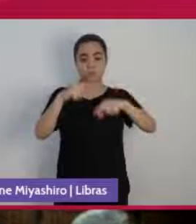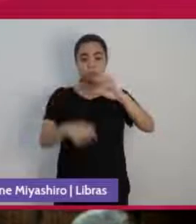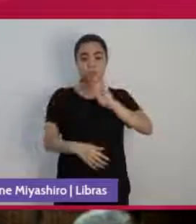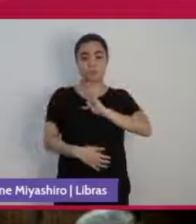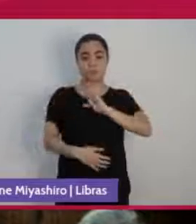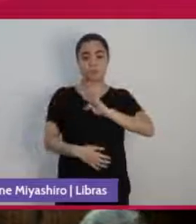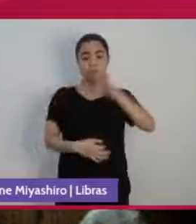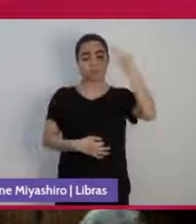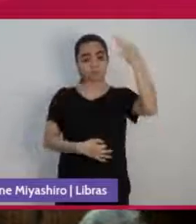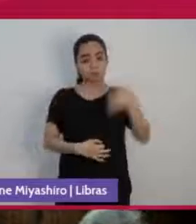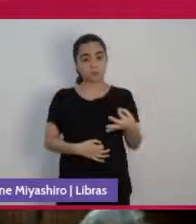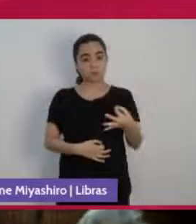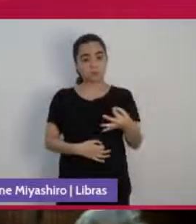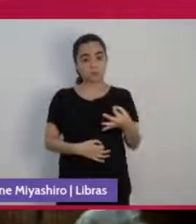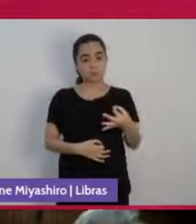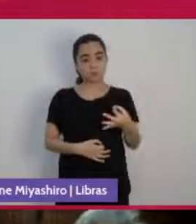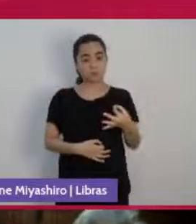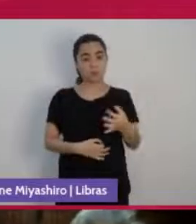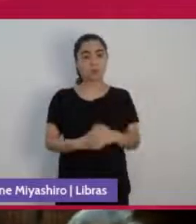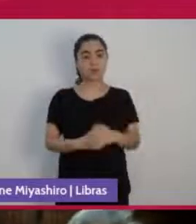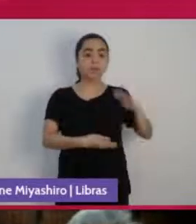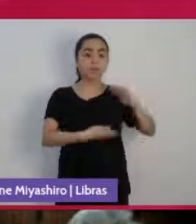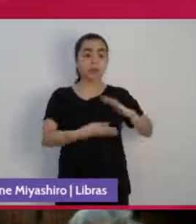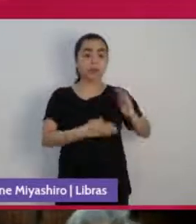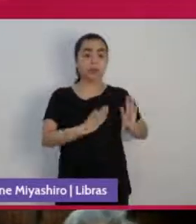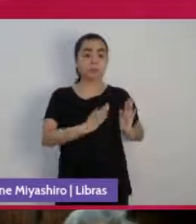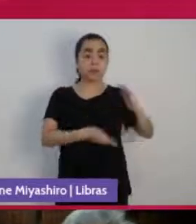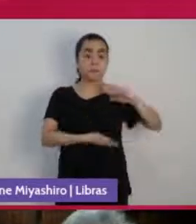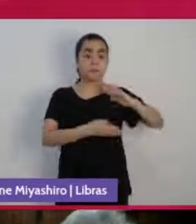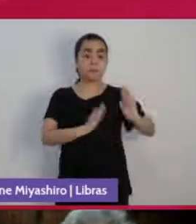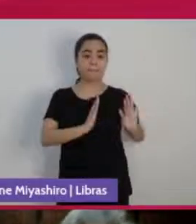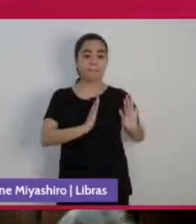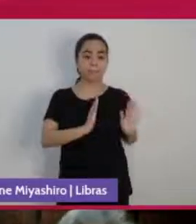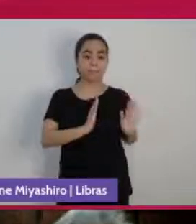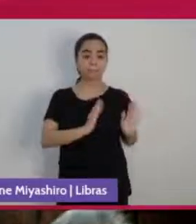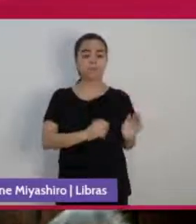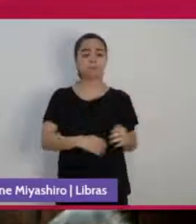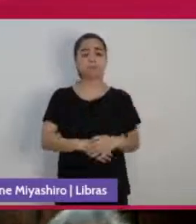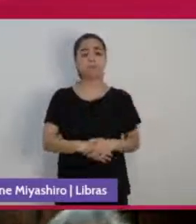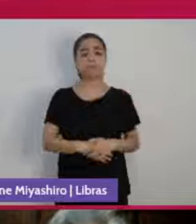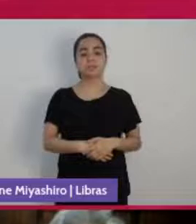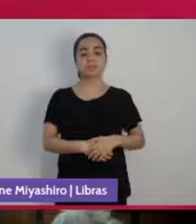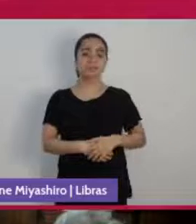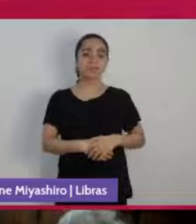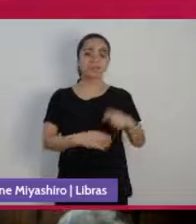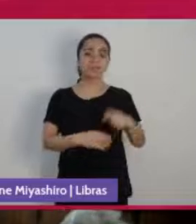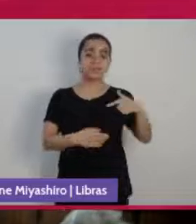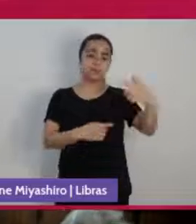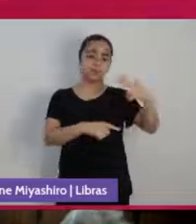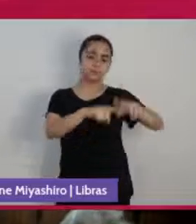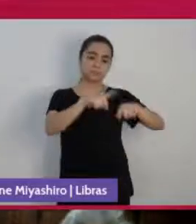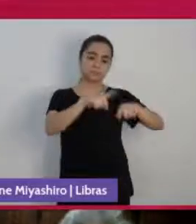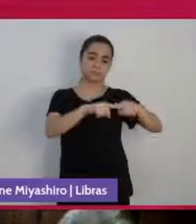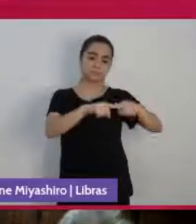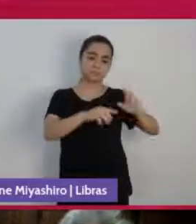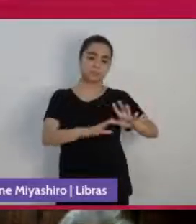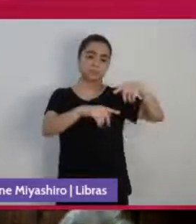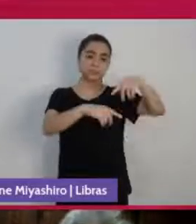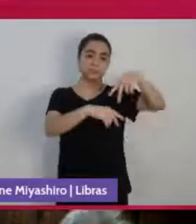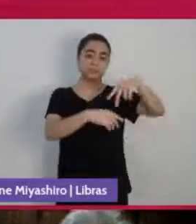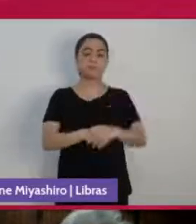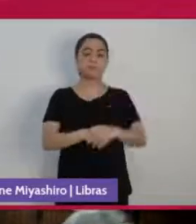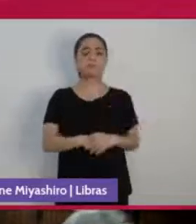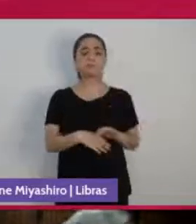para aquela mama que está posicionada ali na frente do aparelho. Como é que ele faz isso? Ele faz